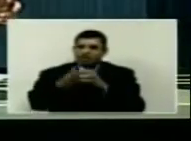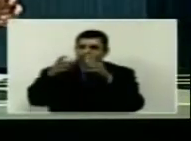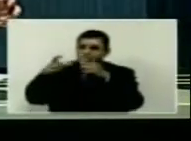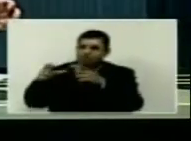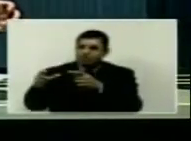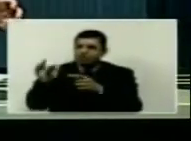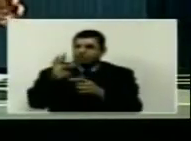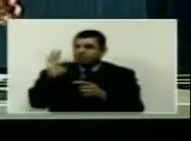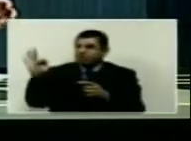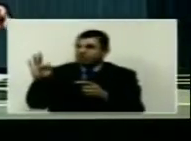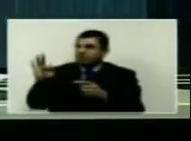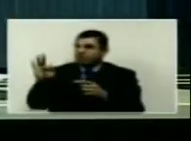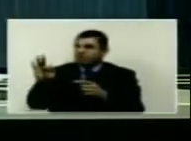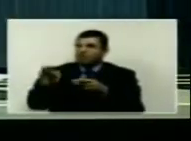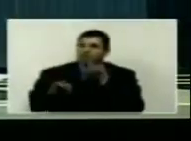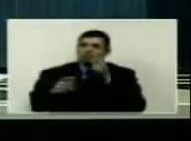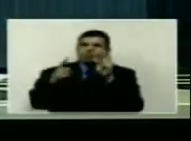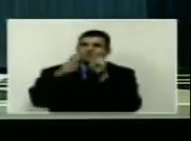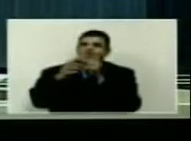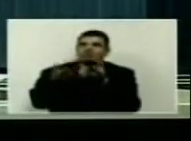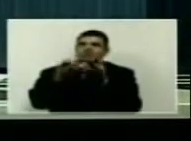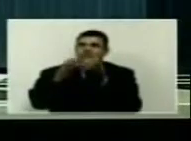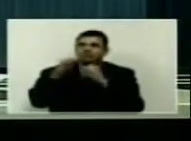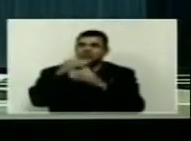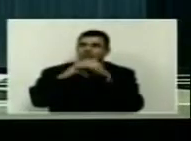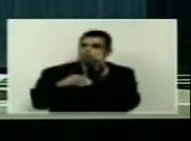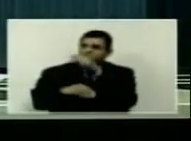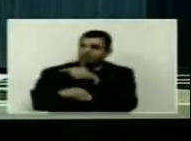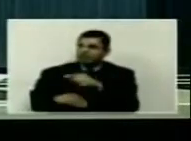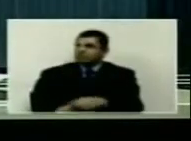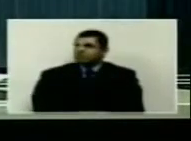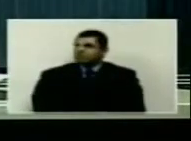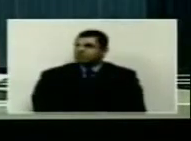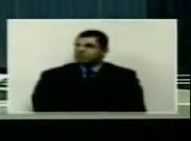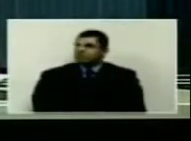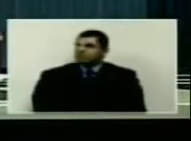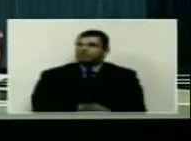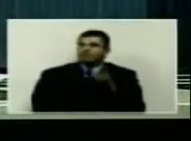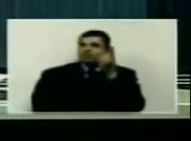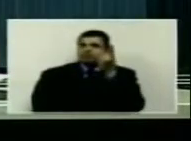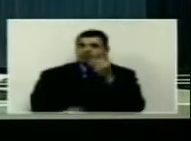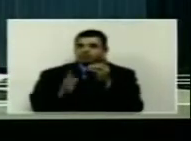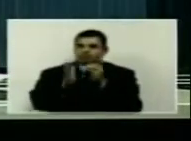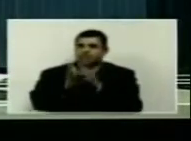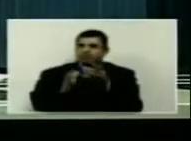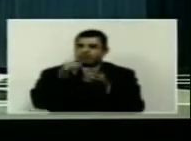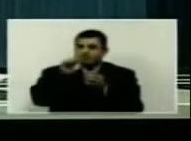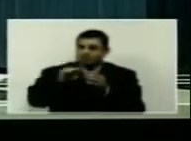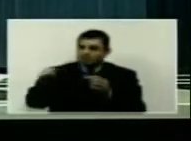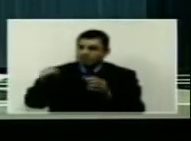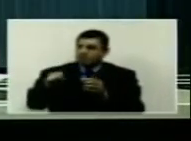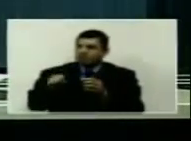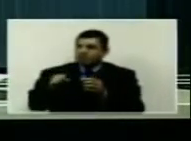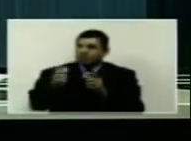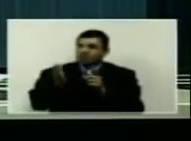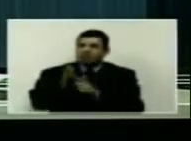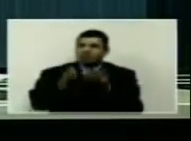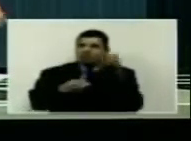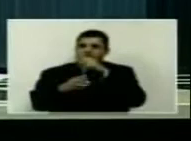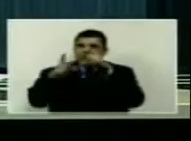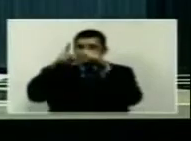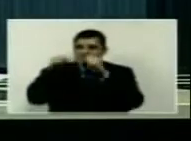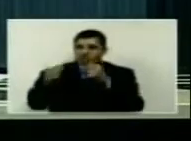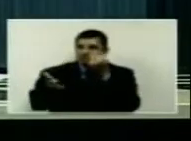bancada federal diz uma palavra sequer sobre isso. Um dia desse, um senador fez o papelão de vir de